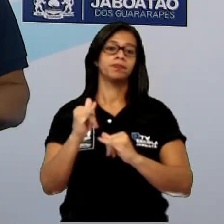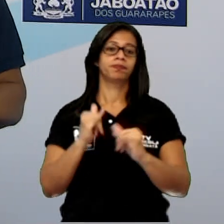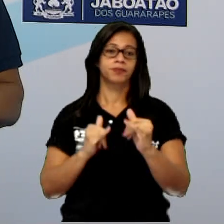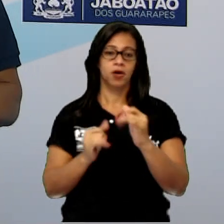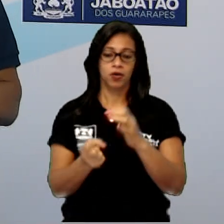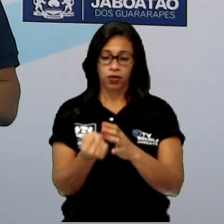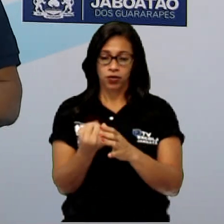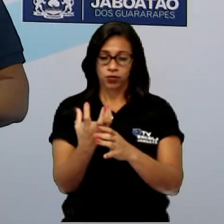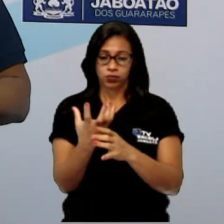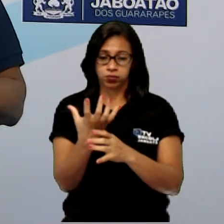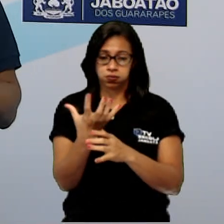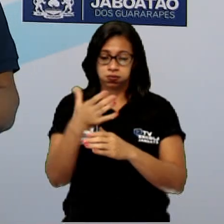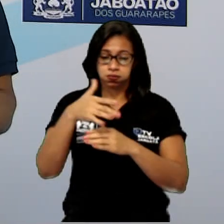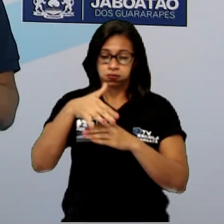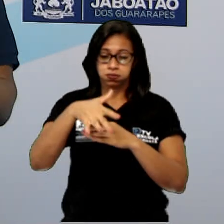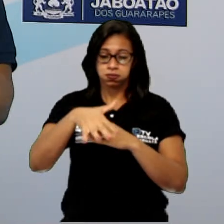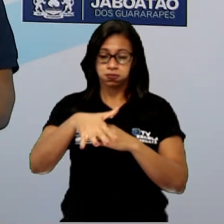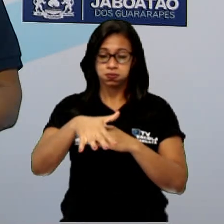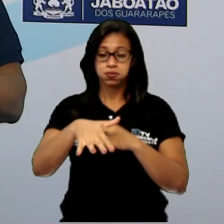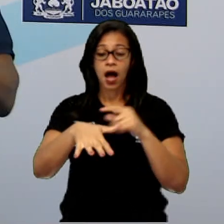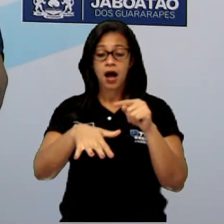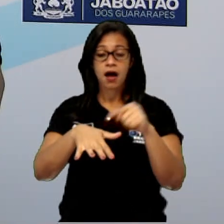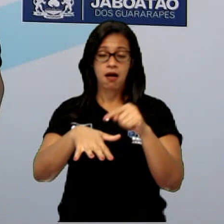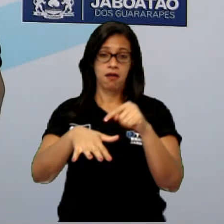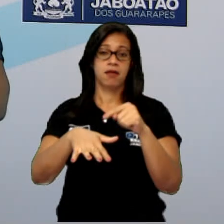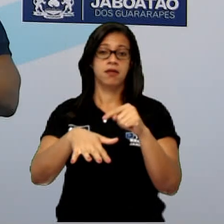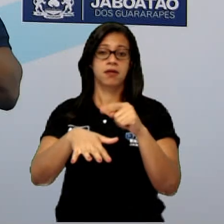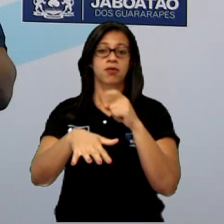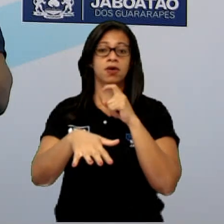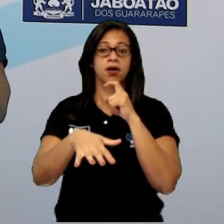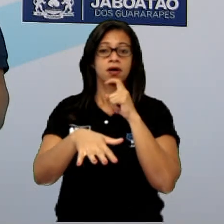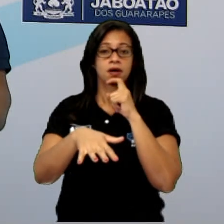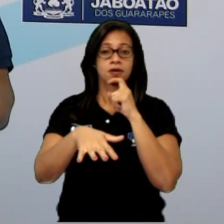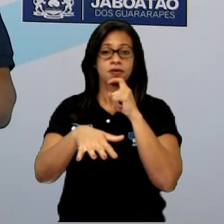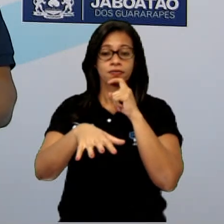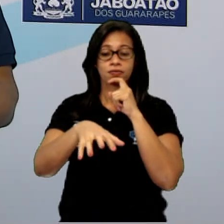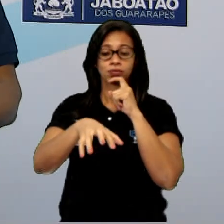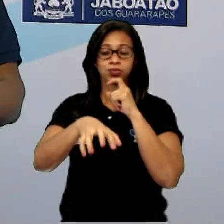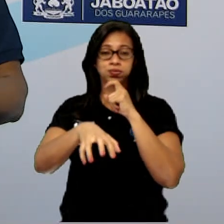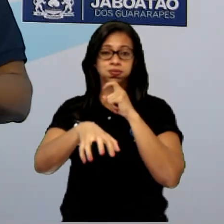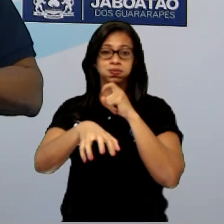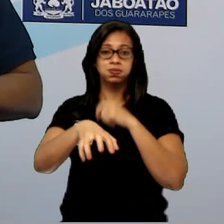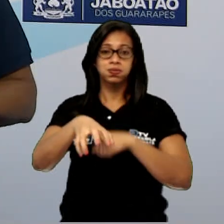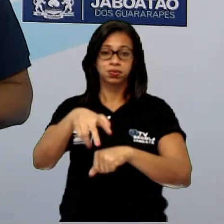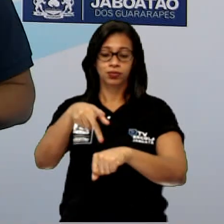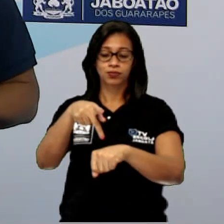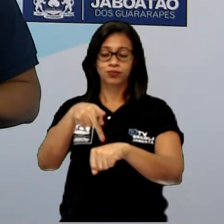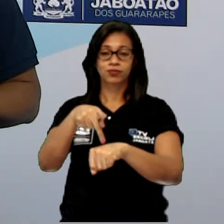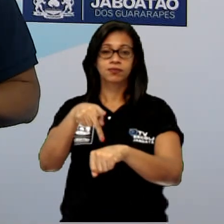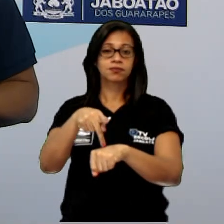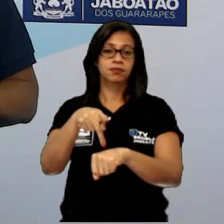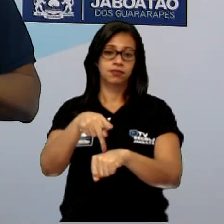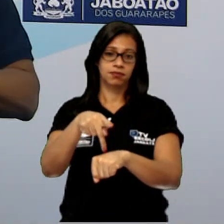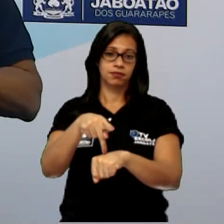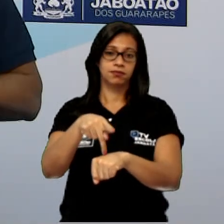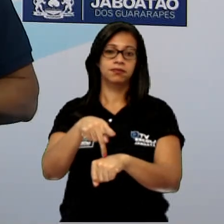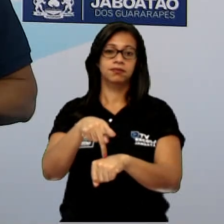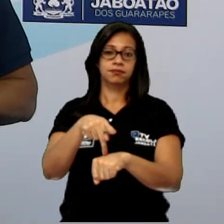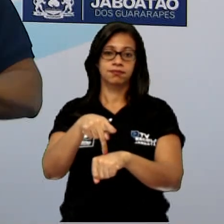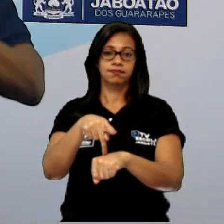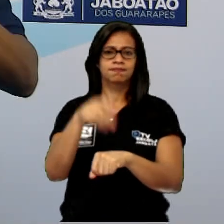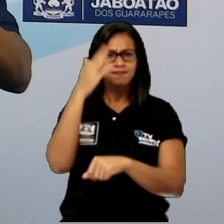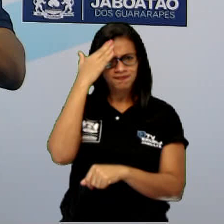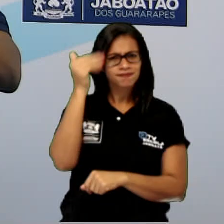lavas elas esfriam, formam as rochas magnéticas. Você sabia disso? Se